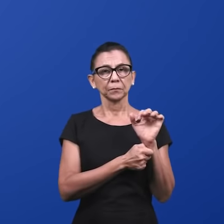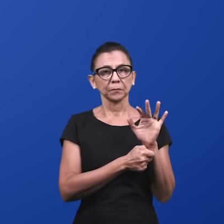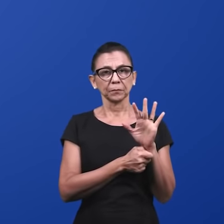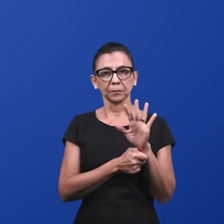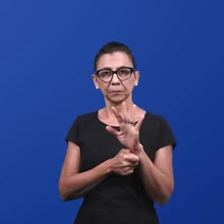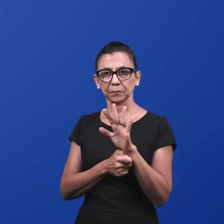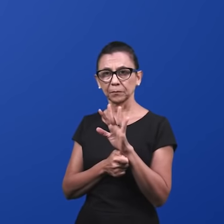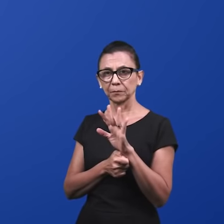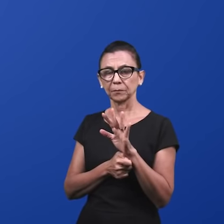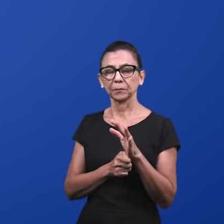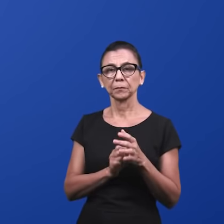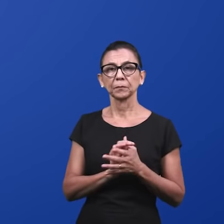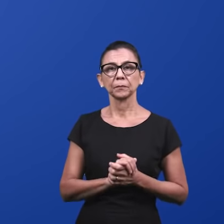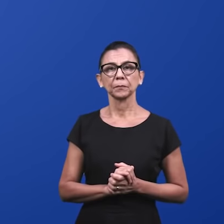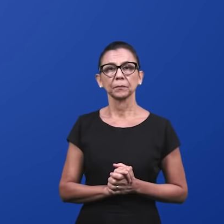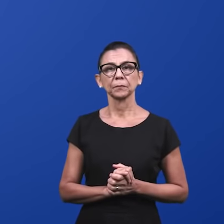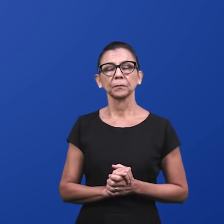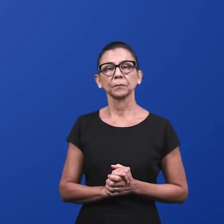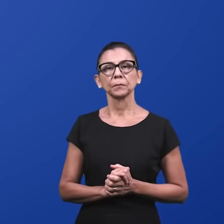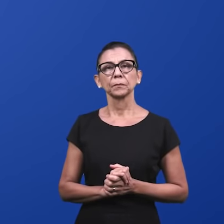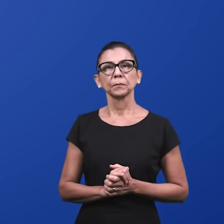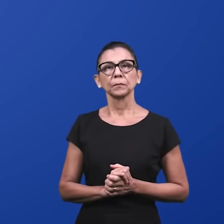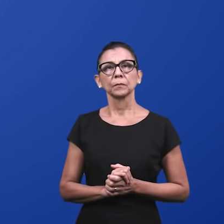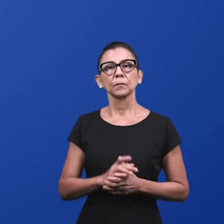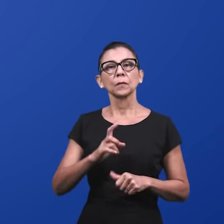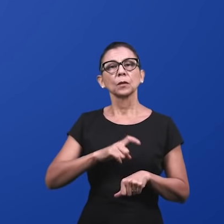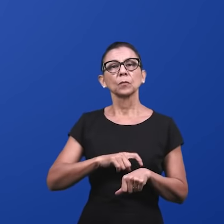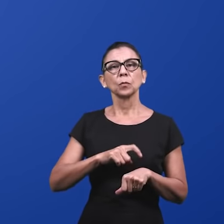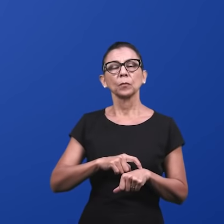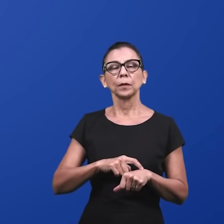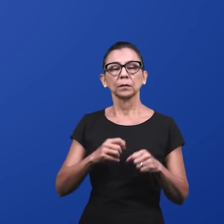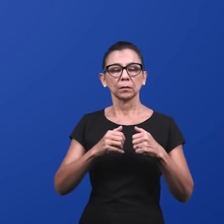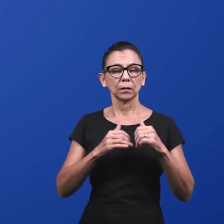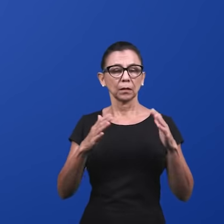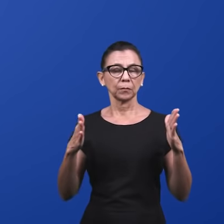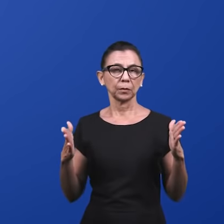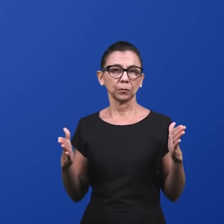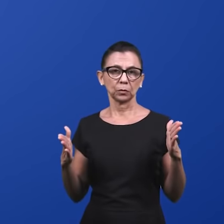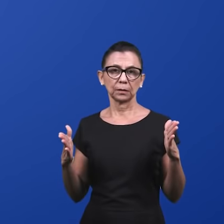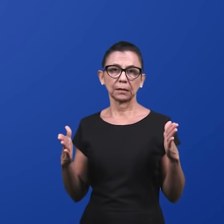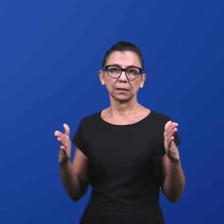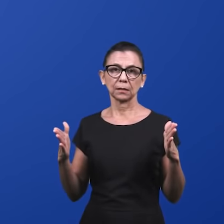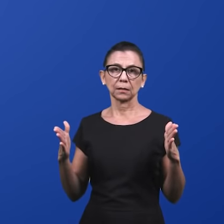revela na vida do homem a partir do momento em que nós damos lugar ao Espírito